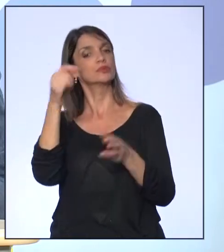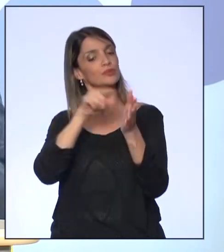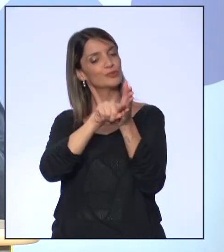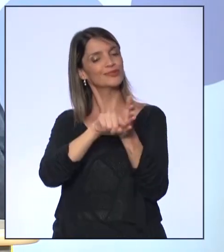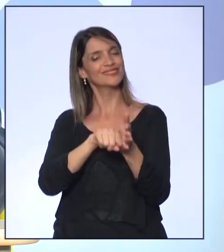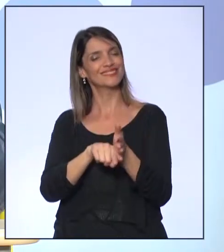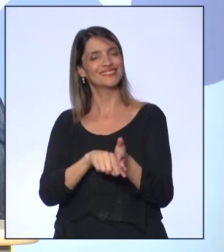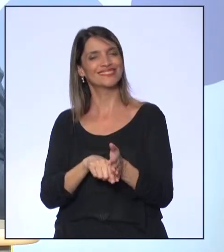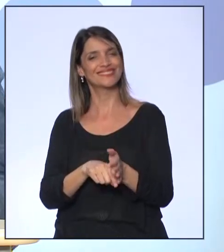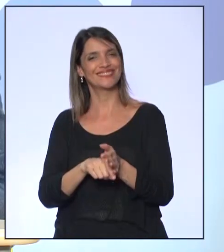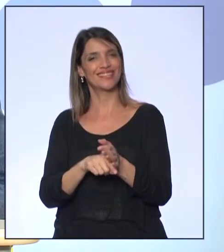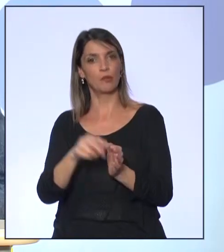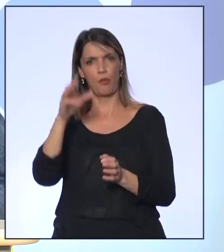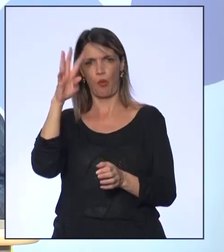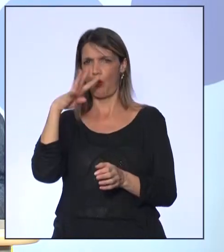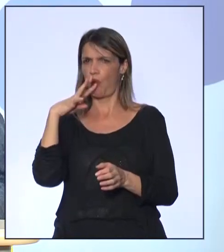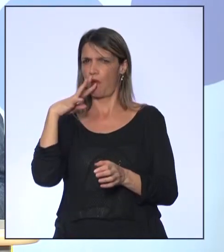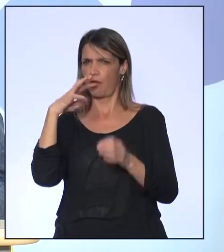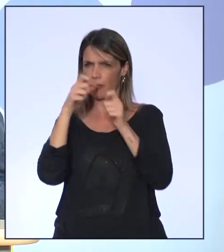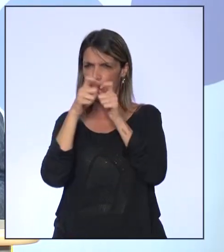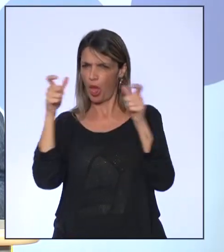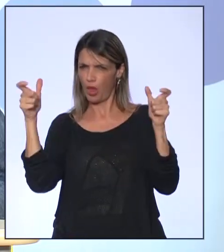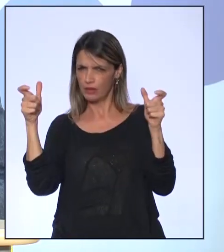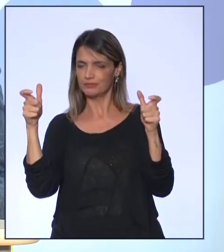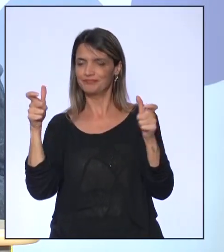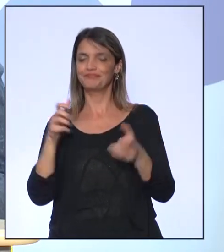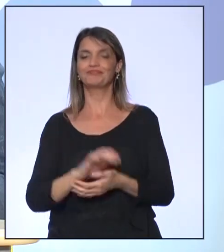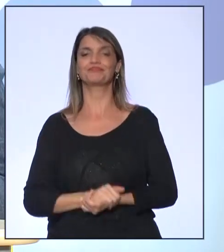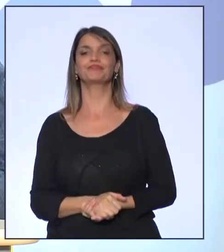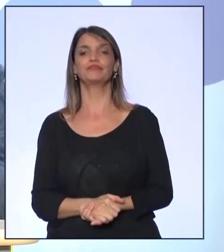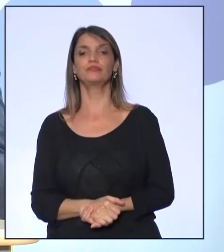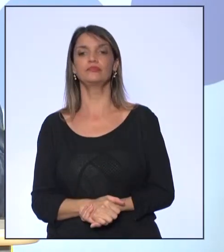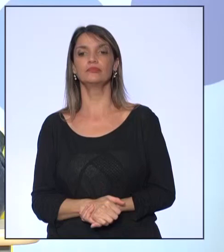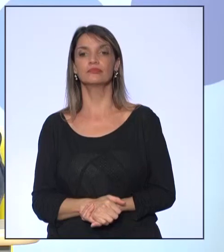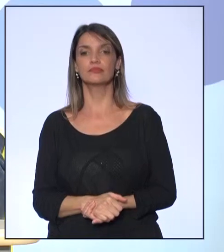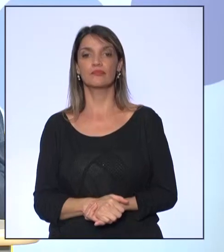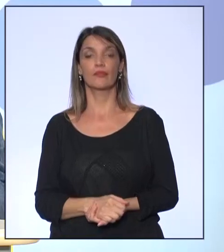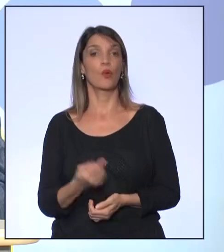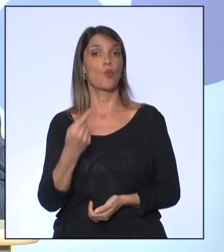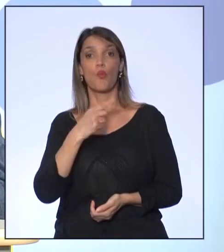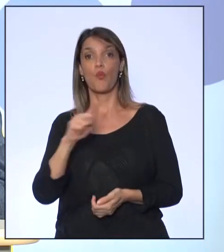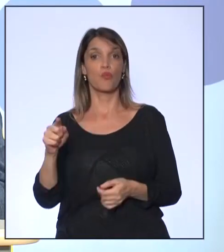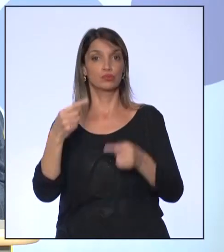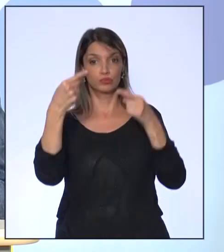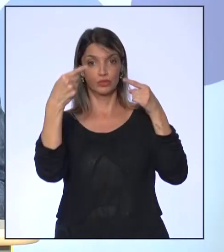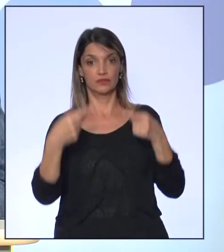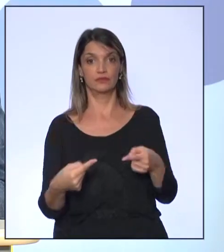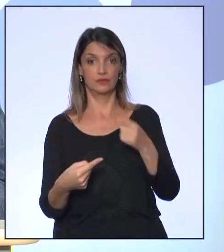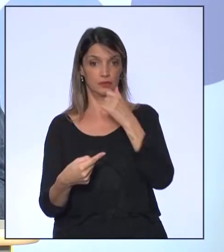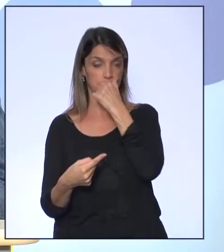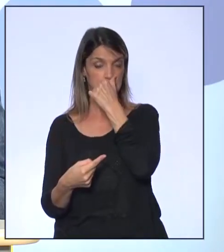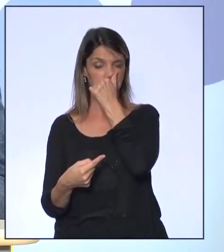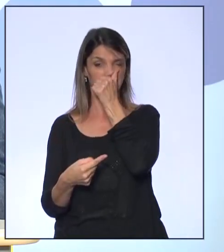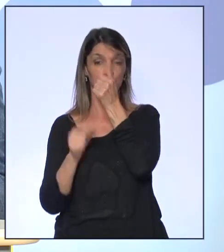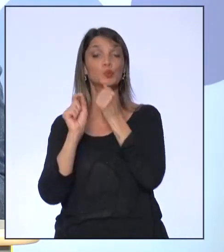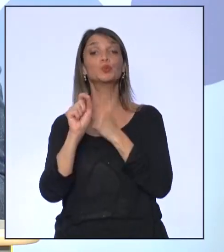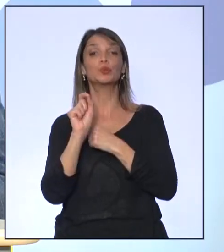tá? Para a gente ampliar o conhecimento, o saber aí, tá bom? Olha só, e o último desafio é justamente,